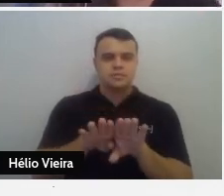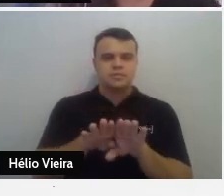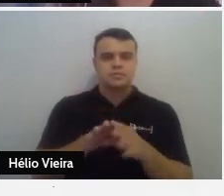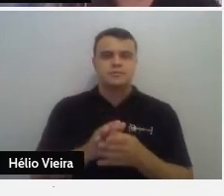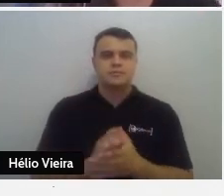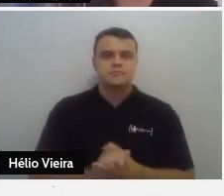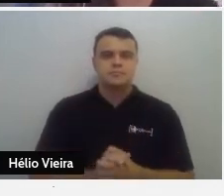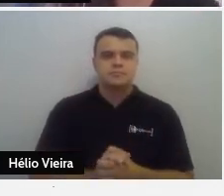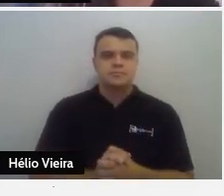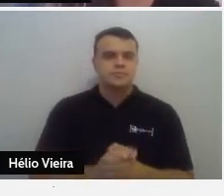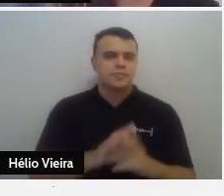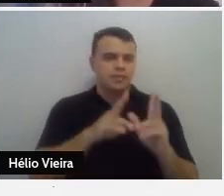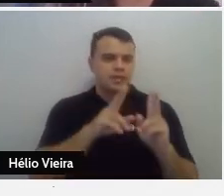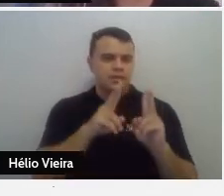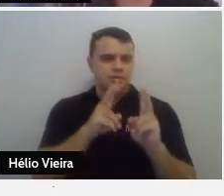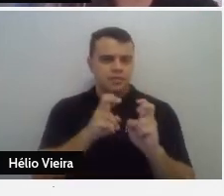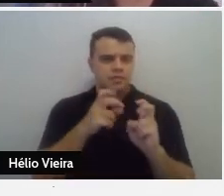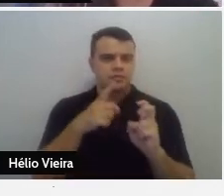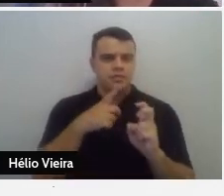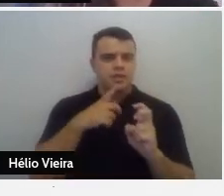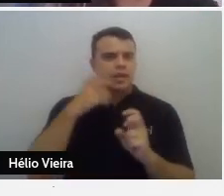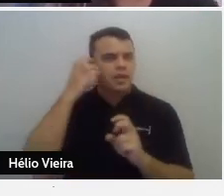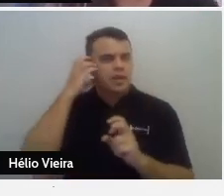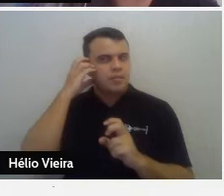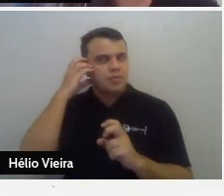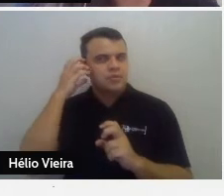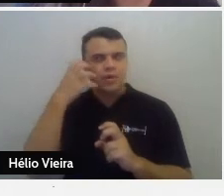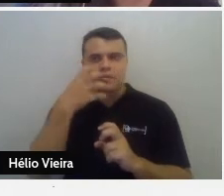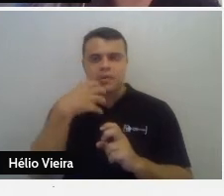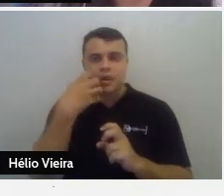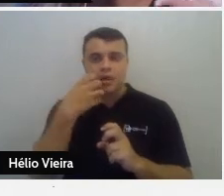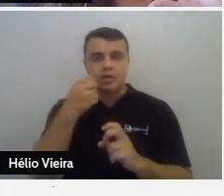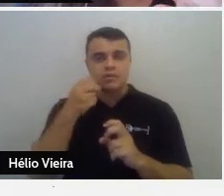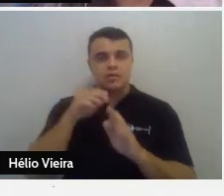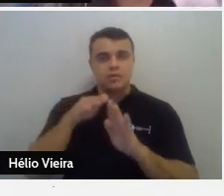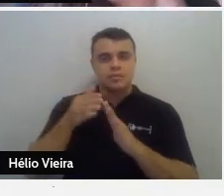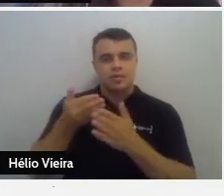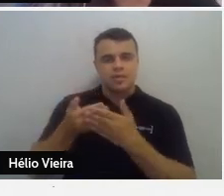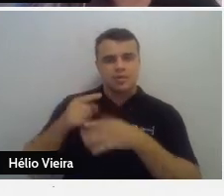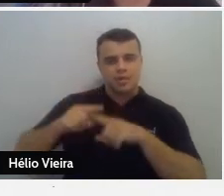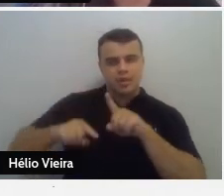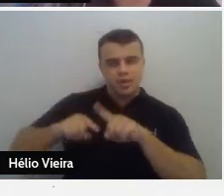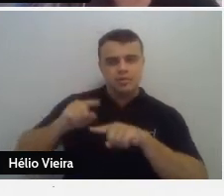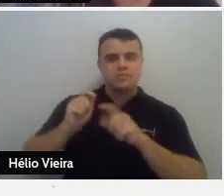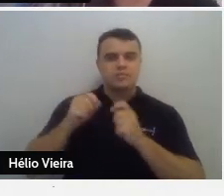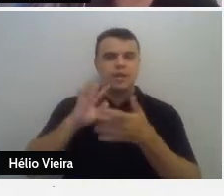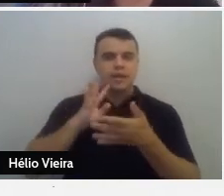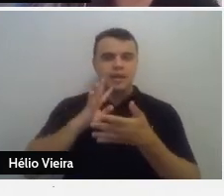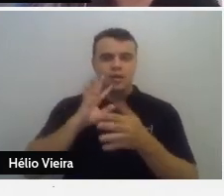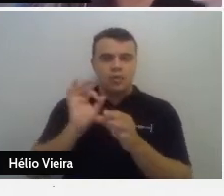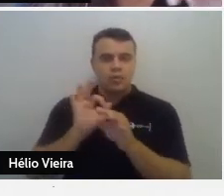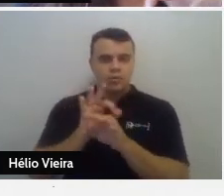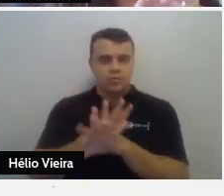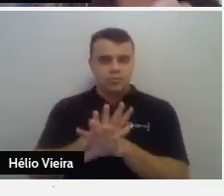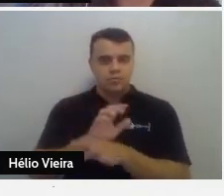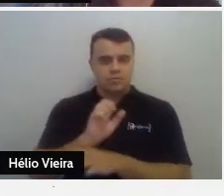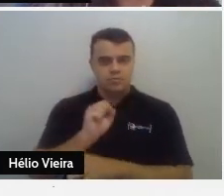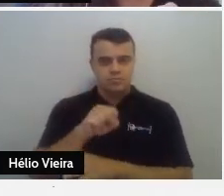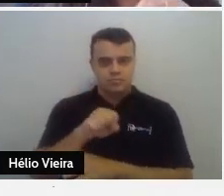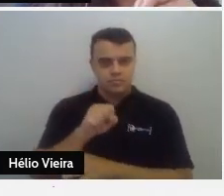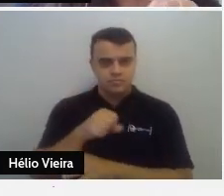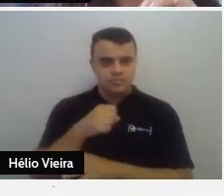sobre temas, tem podcast, material educativo. Então, é um site bem completo,